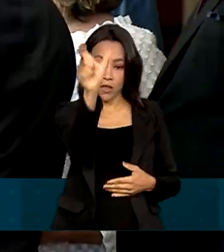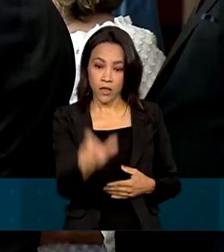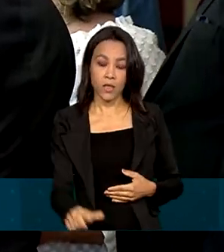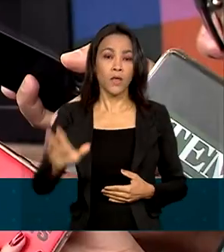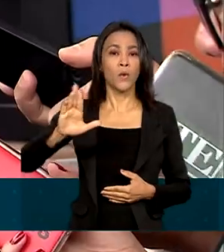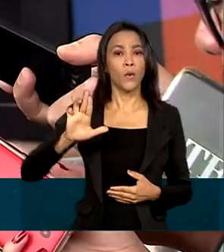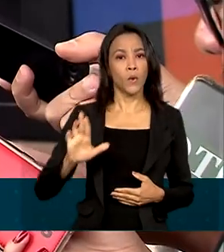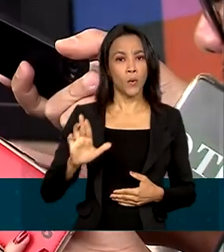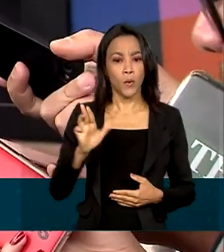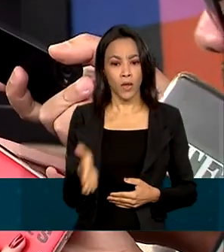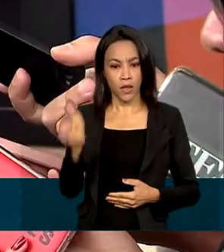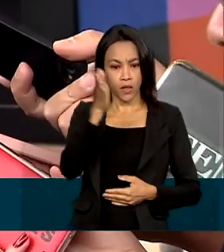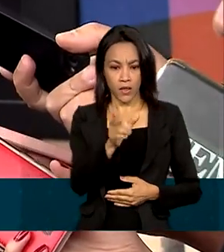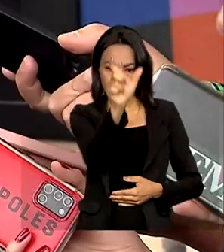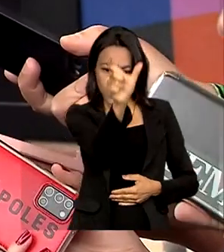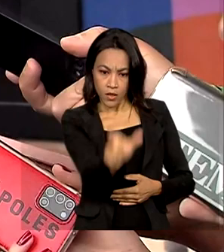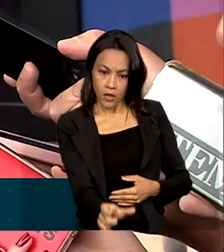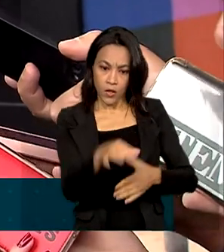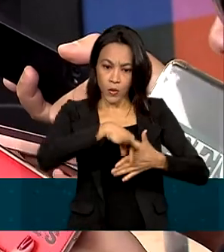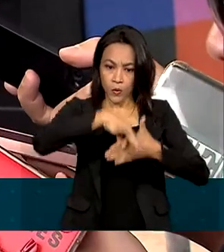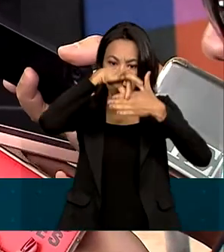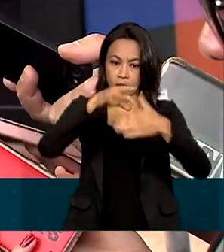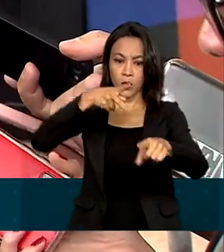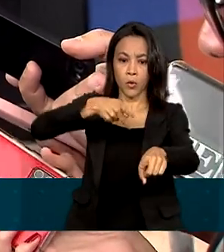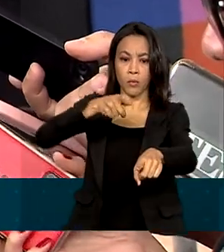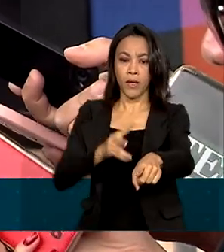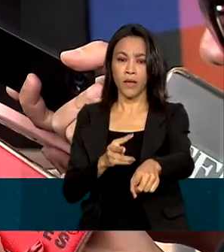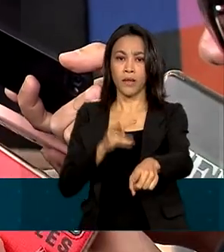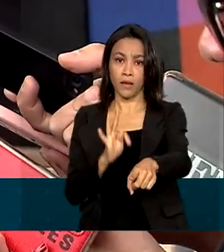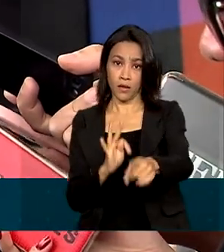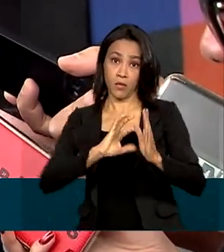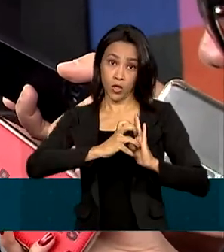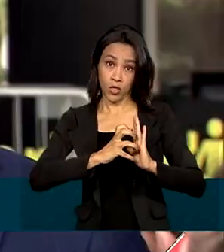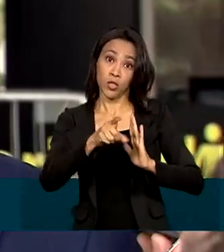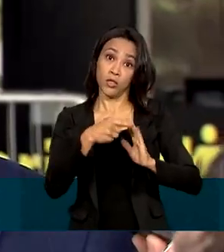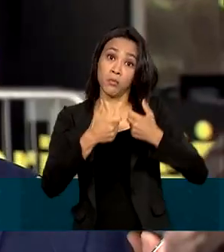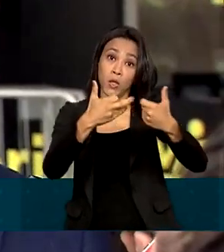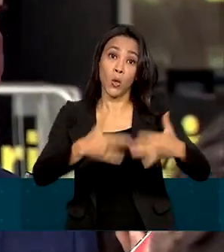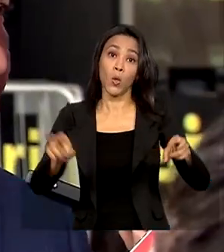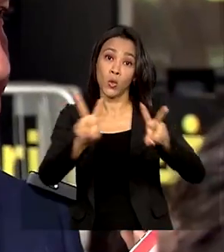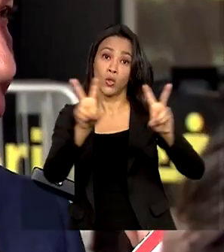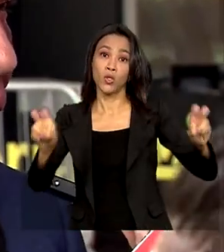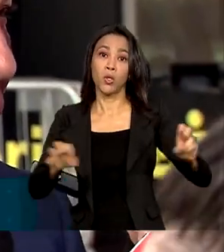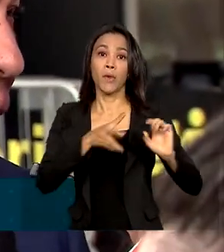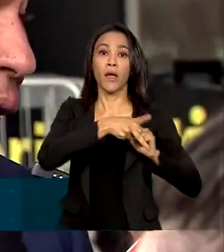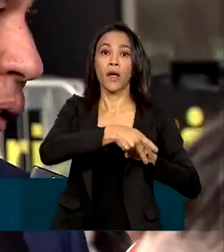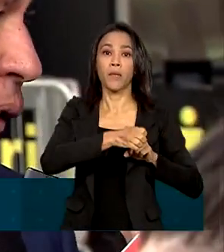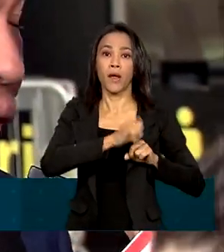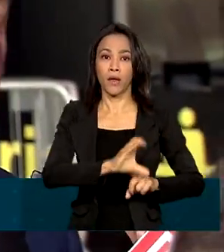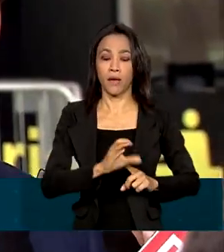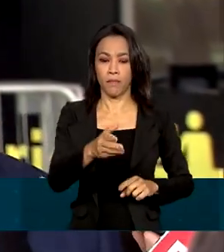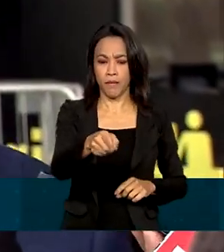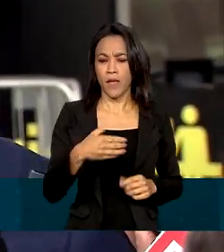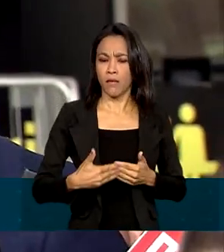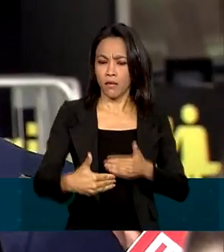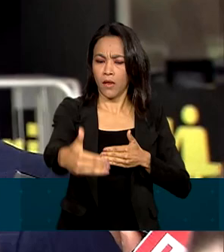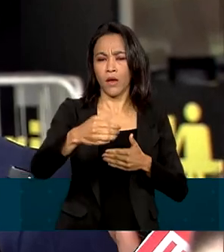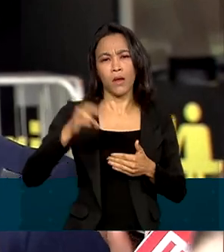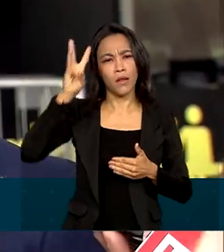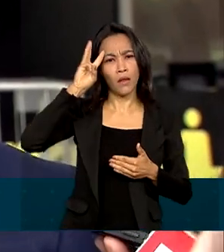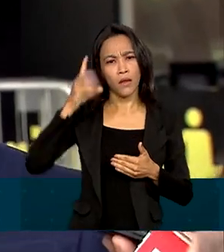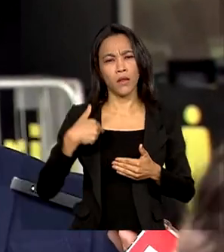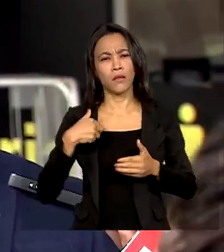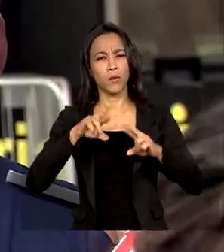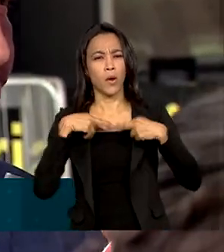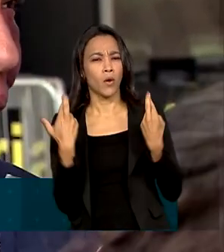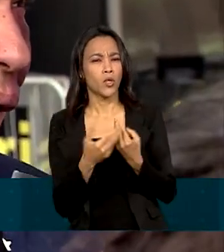da Silva, e o líder do PT na Câmara falaram sobre a PEC da transição. Você tem colégio de líderes na terça, tanto com a oposição, tanto com